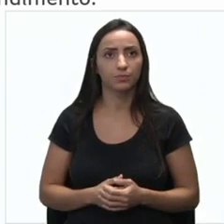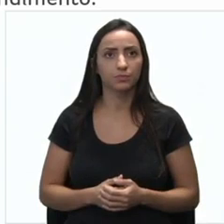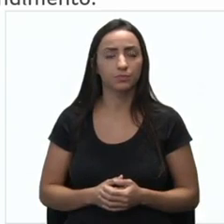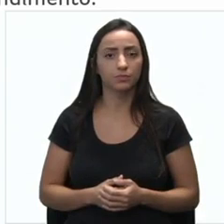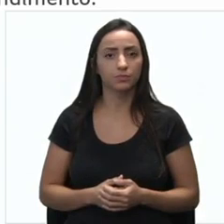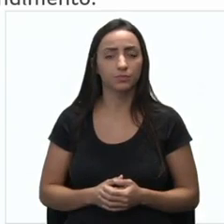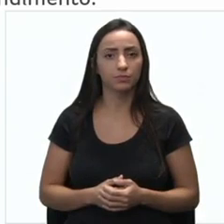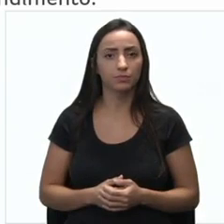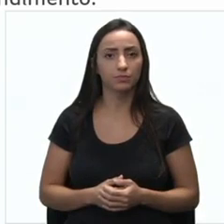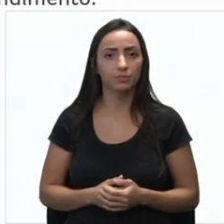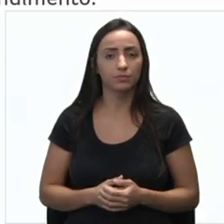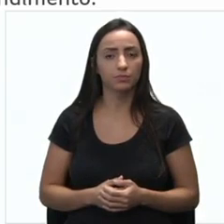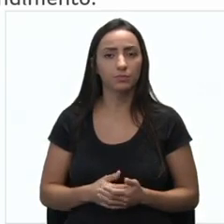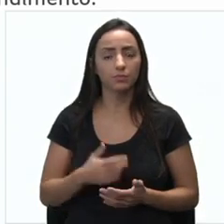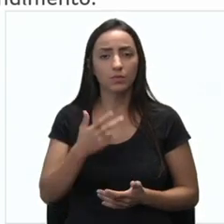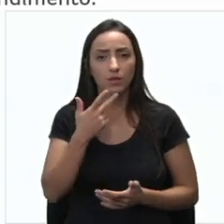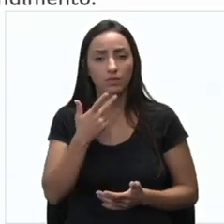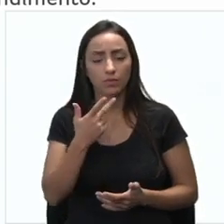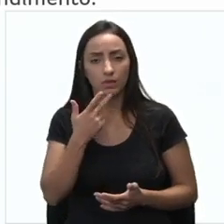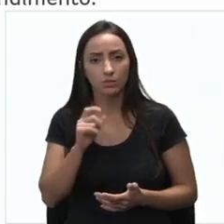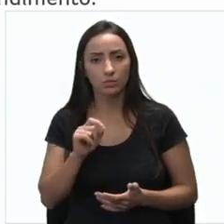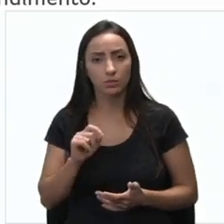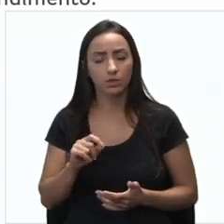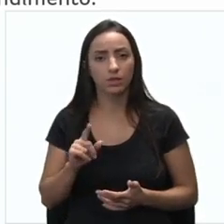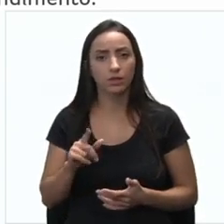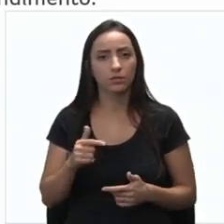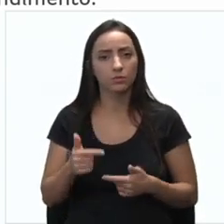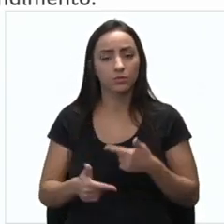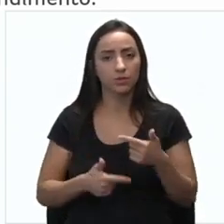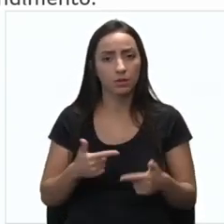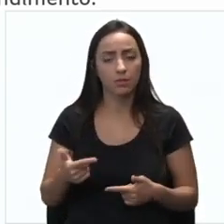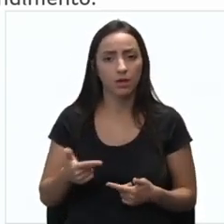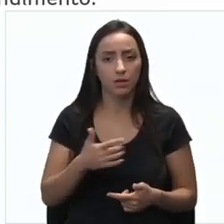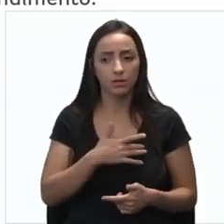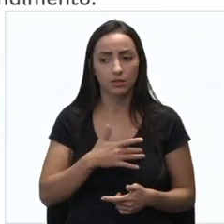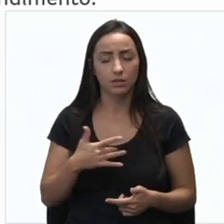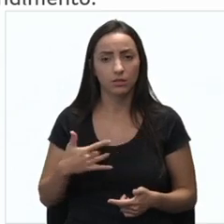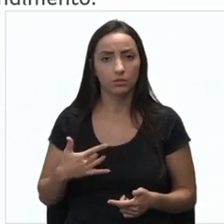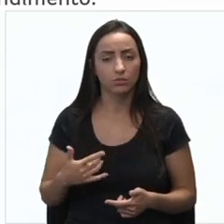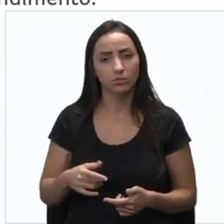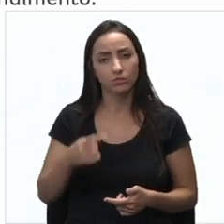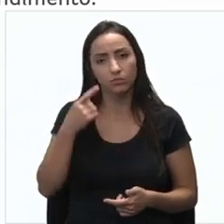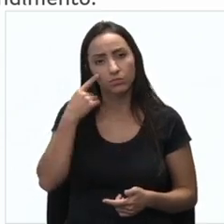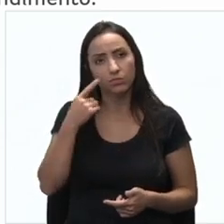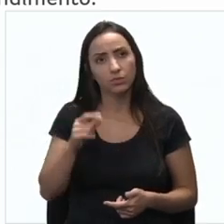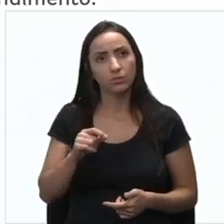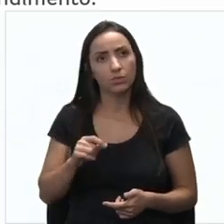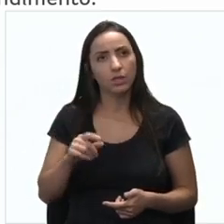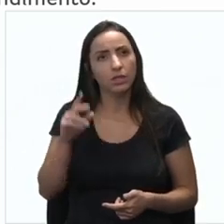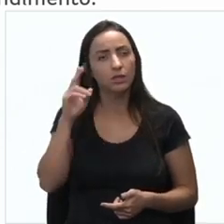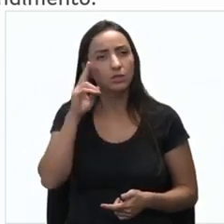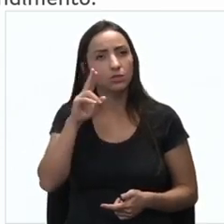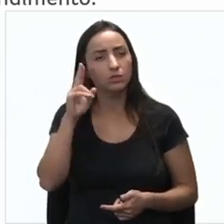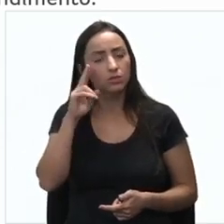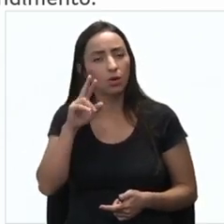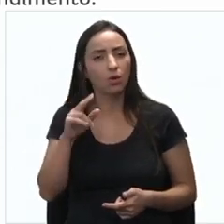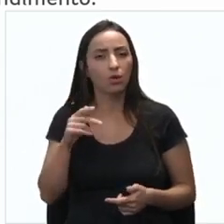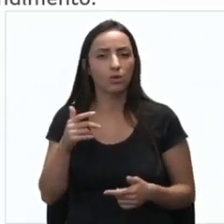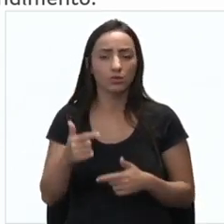que falamos a respeito do trabalho em saúde. Nós vimos um pouco do histórico do